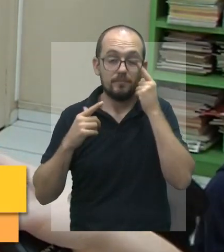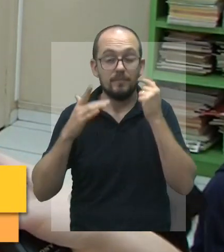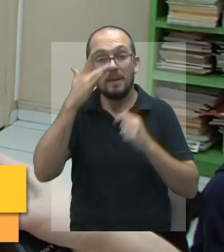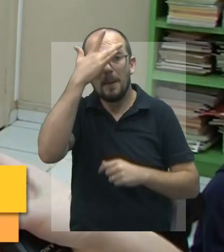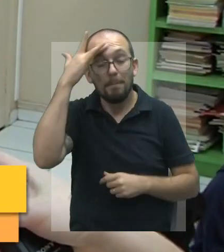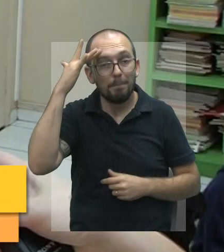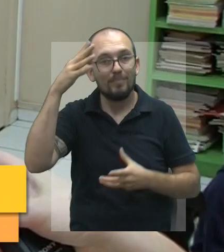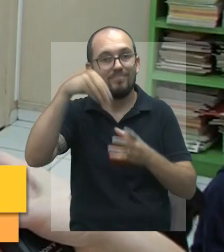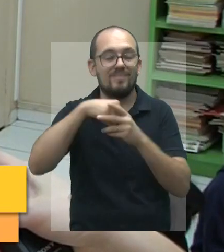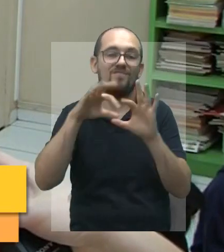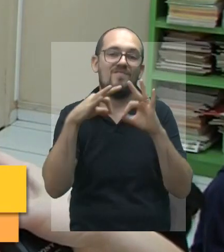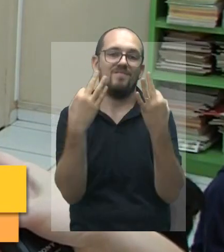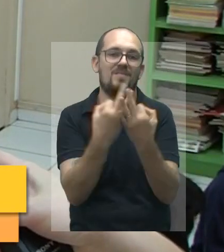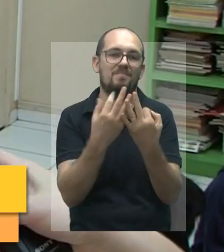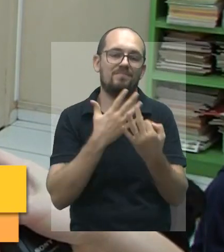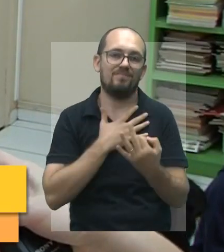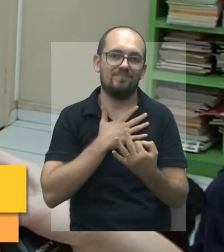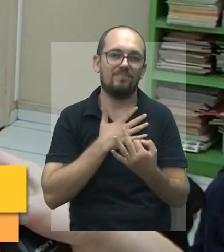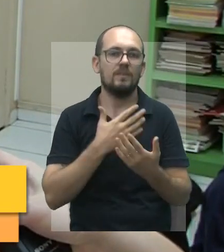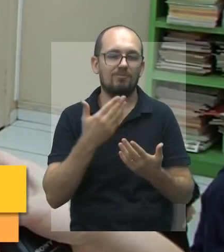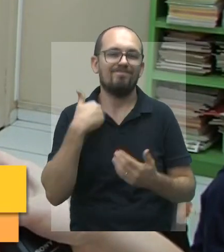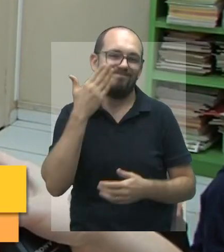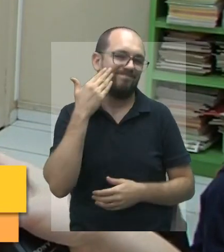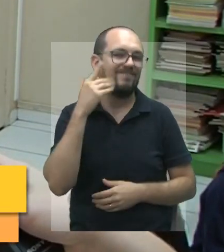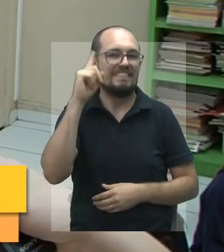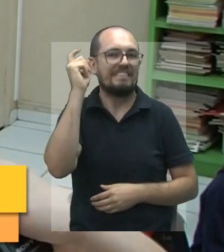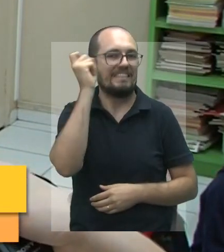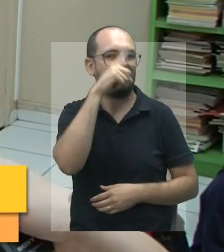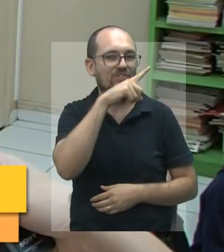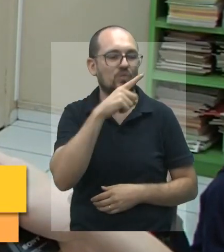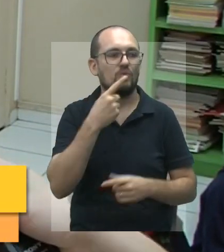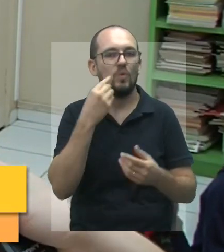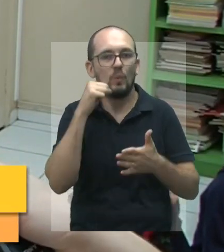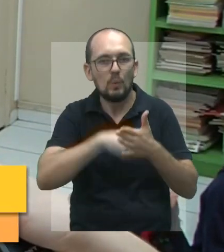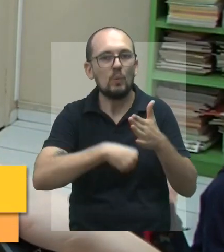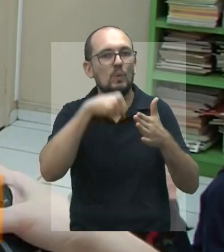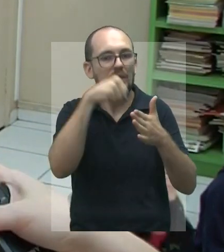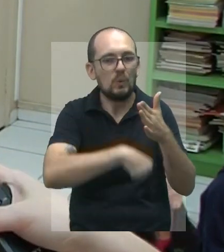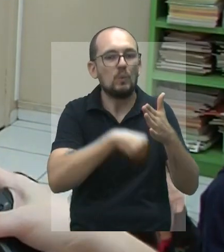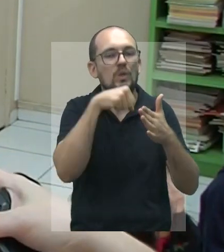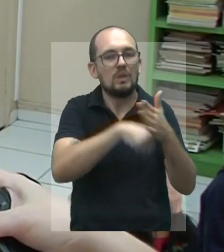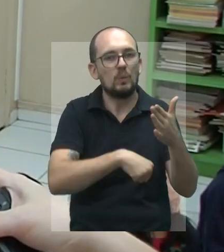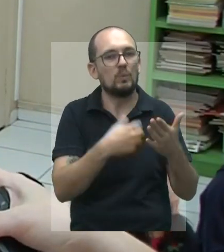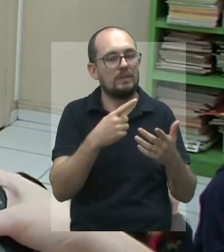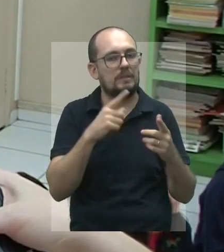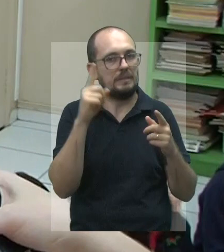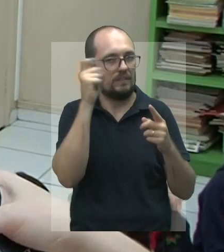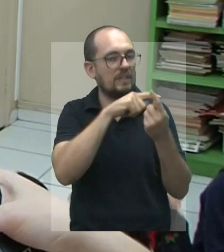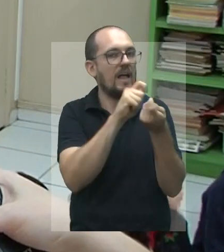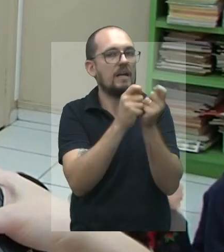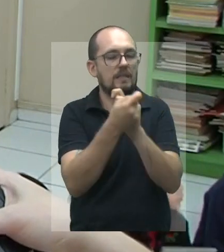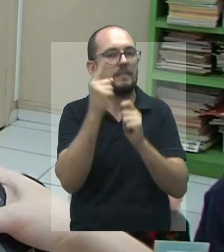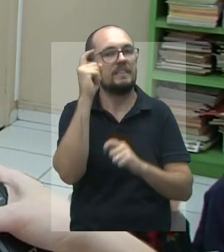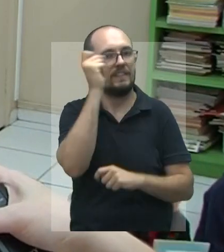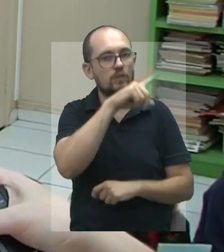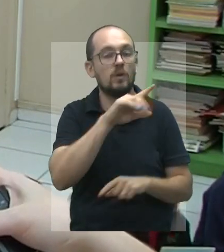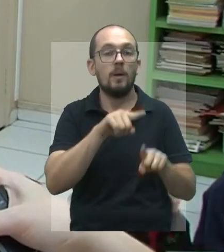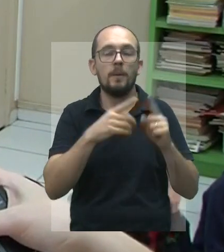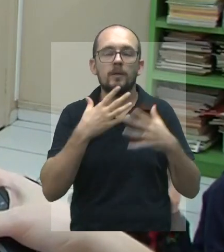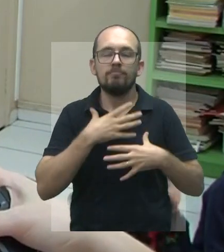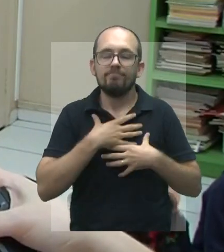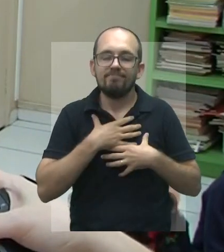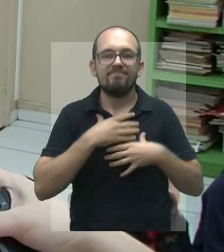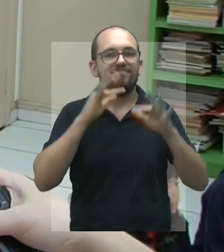dentro da família, a gente vê assim a dificuldade, a luta que é para conseguir uma coisa realmente adaptada. E assim, eu fiquei muito feliz